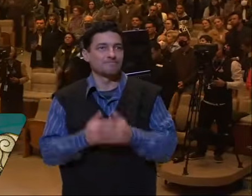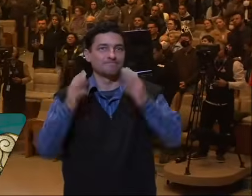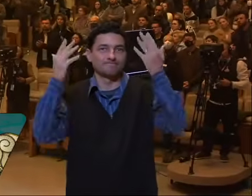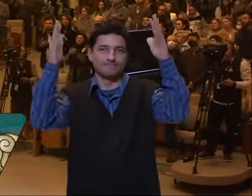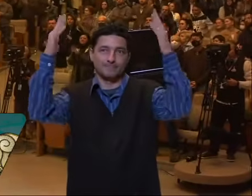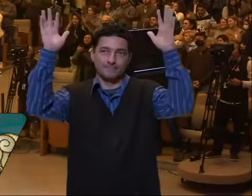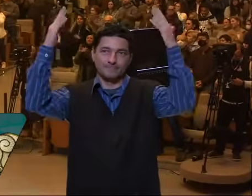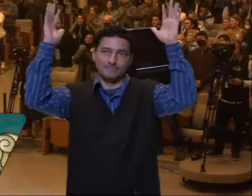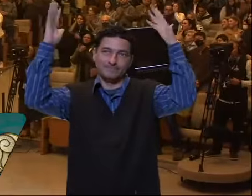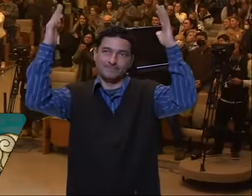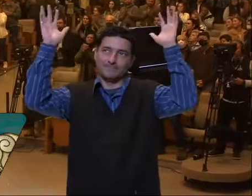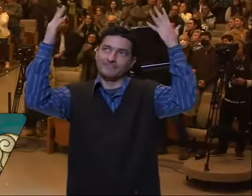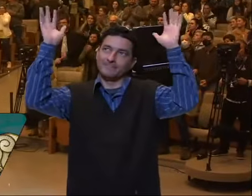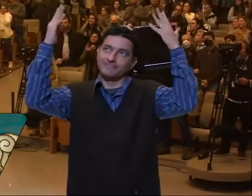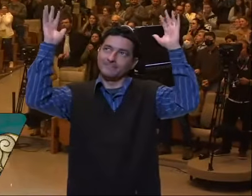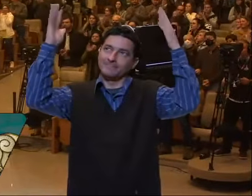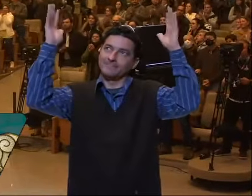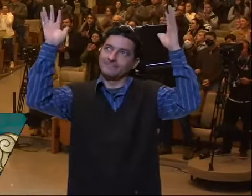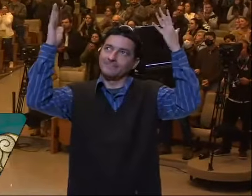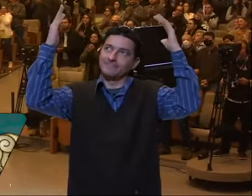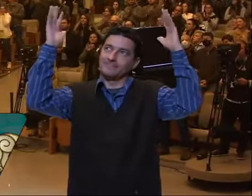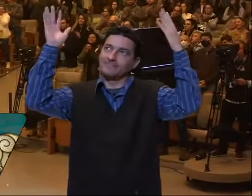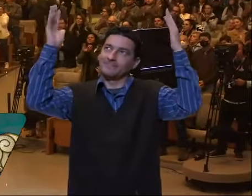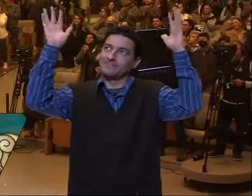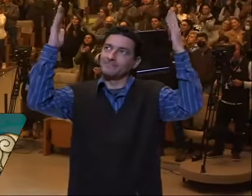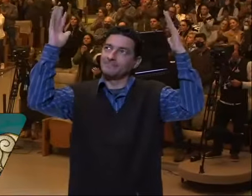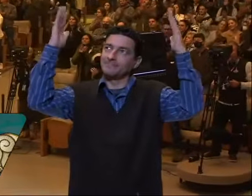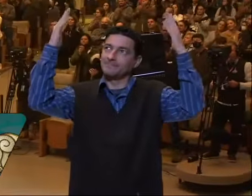Pode aplaudir a Jesus.